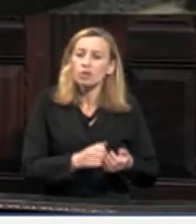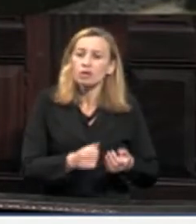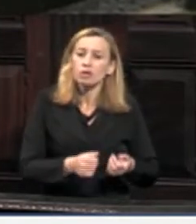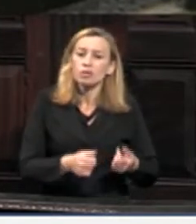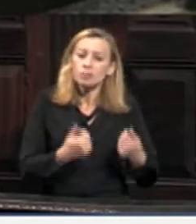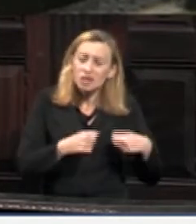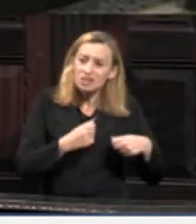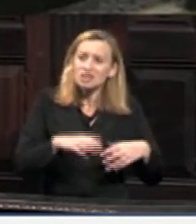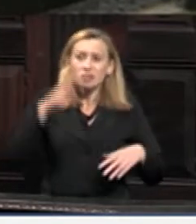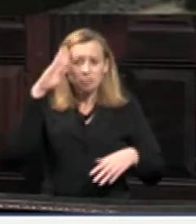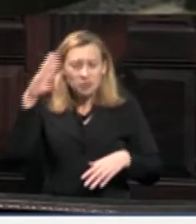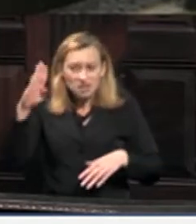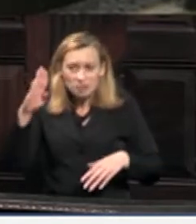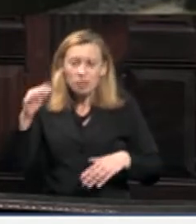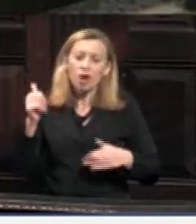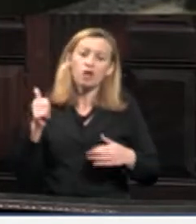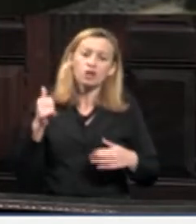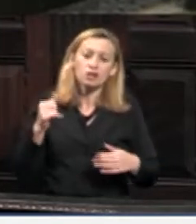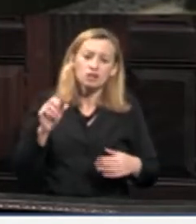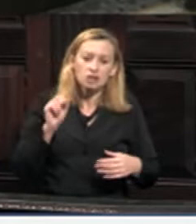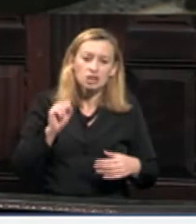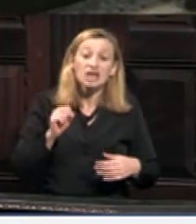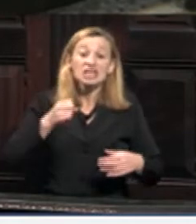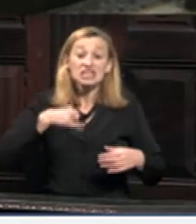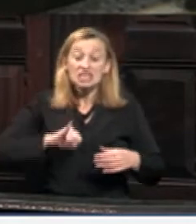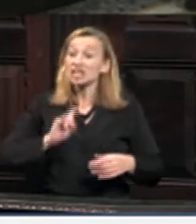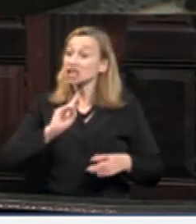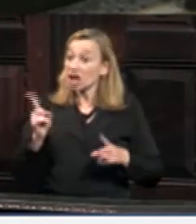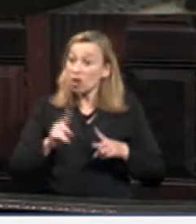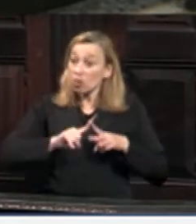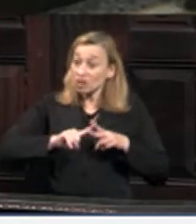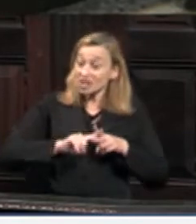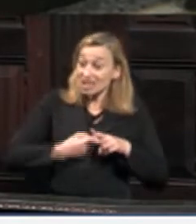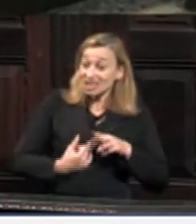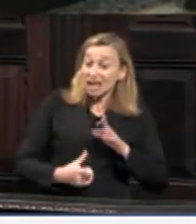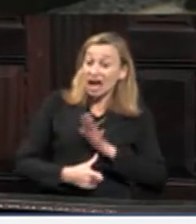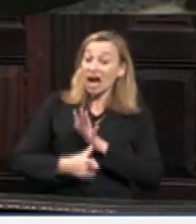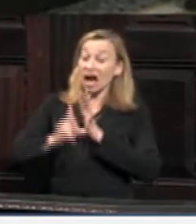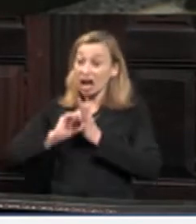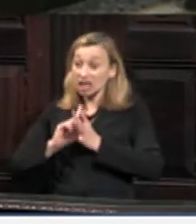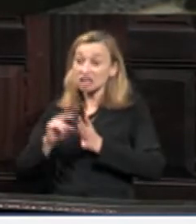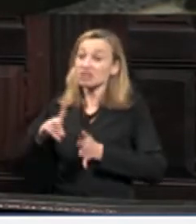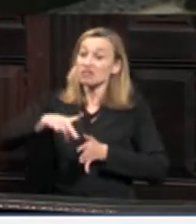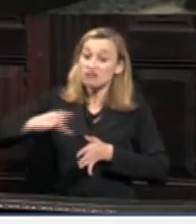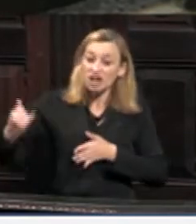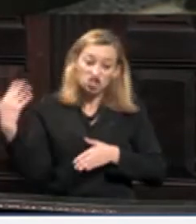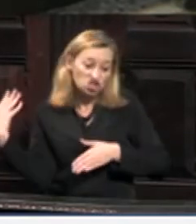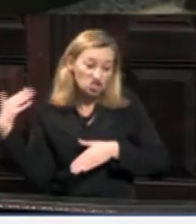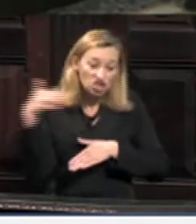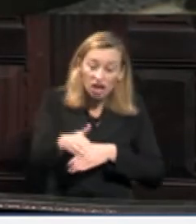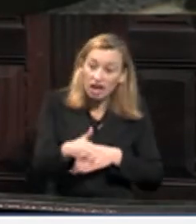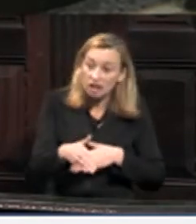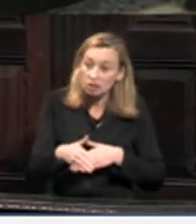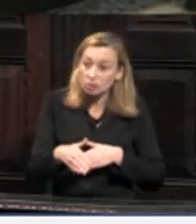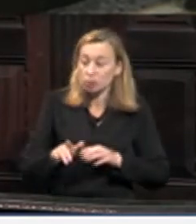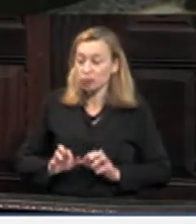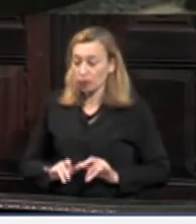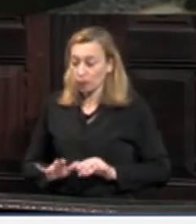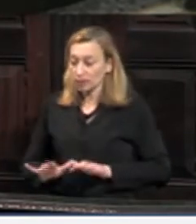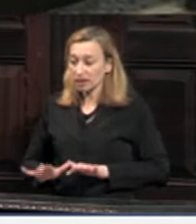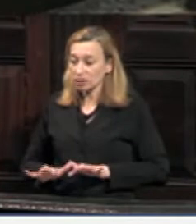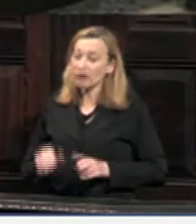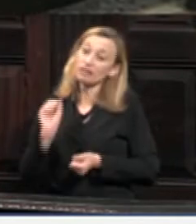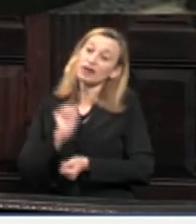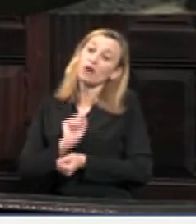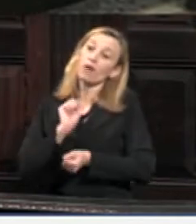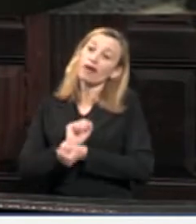Não, antes, se não corrigirmos isso, vai para o computador. E o computador